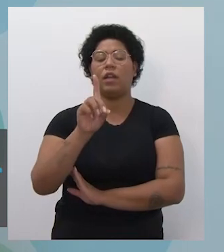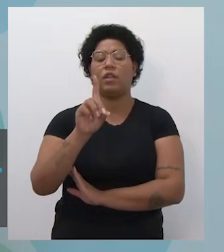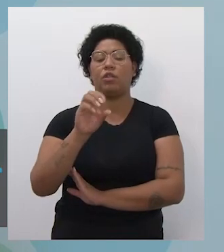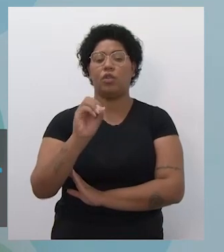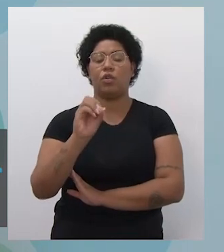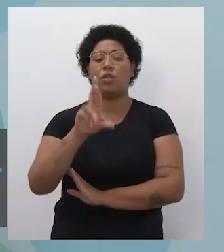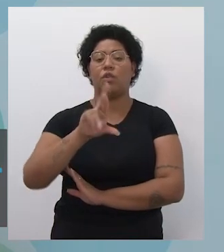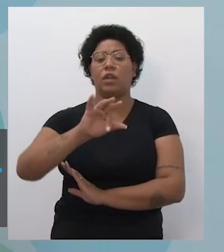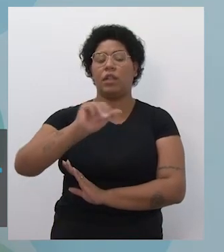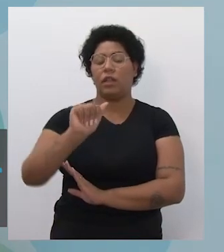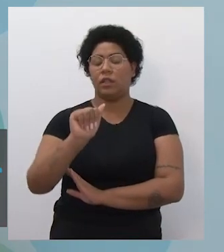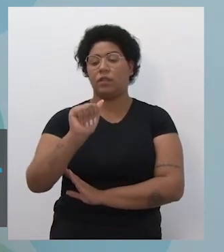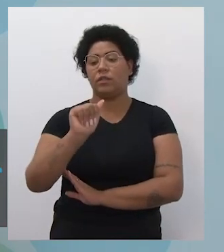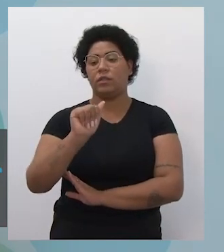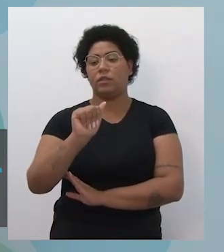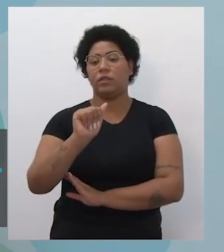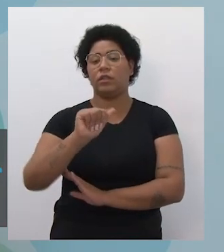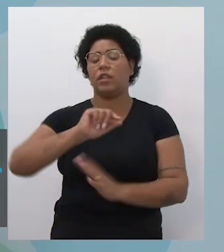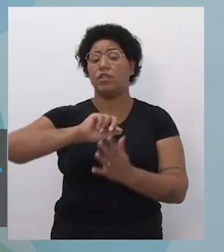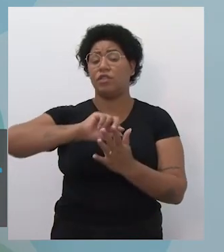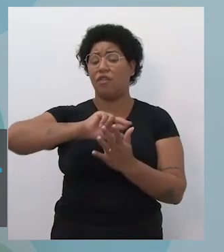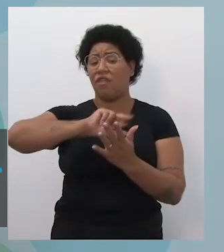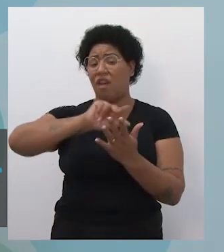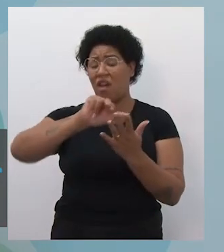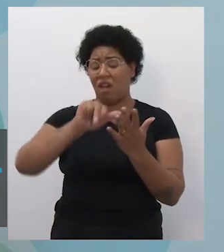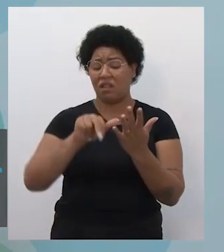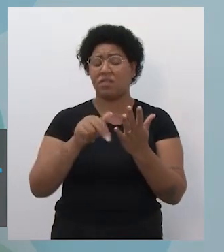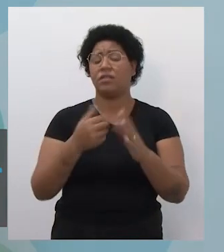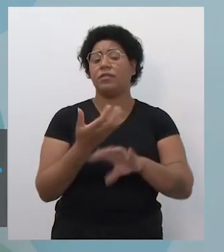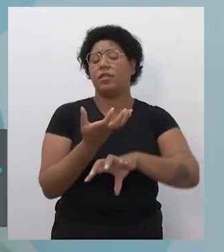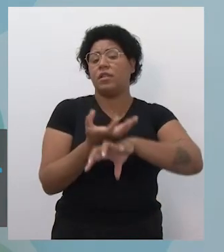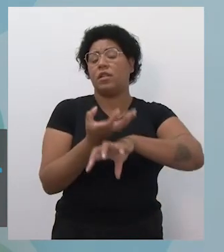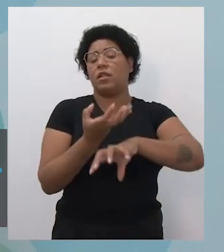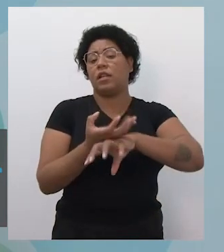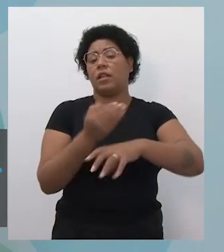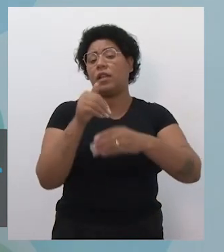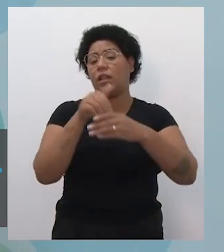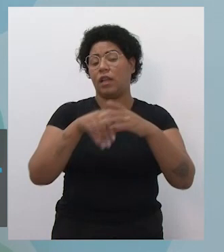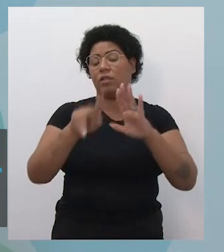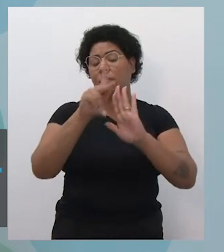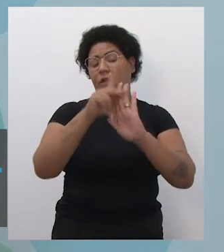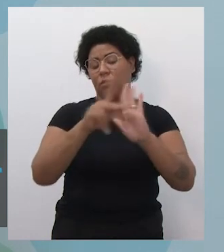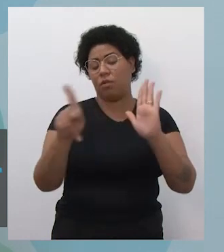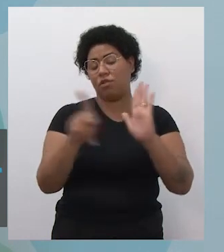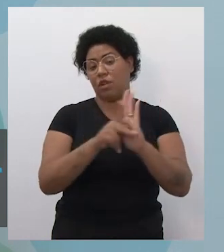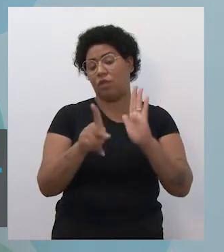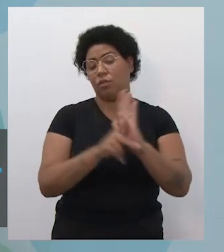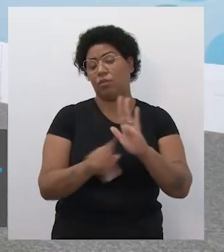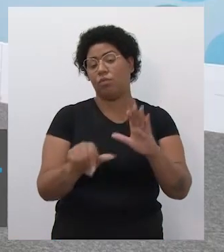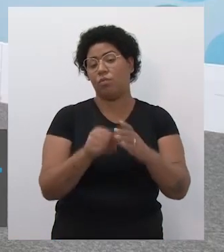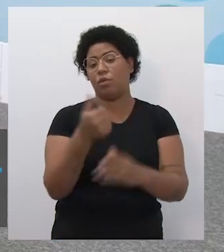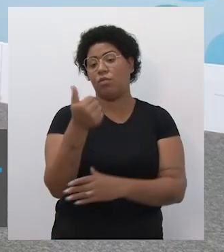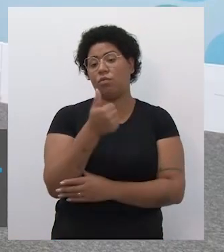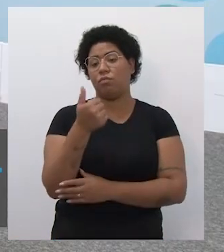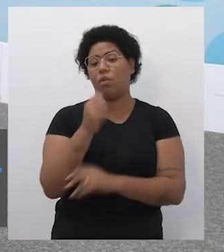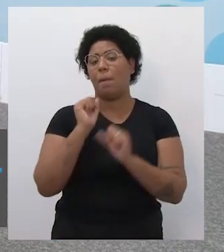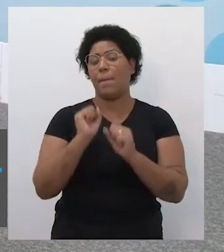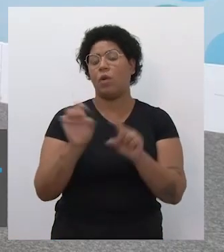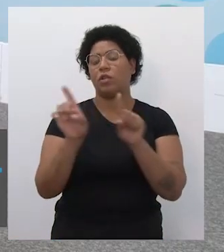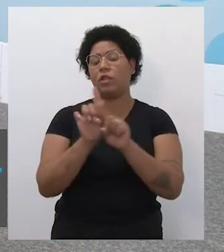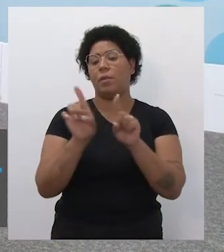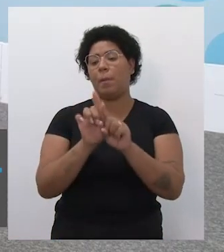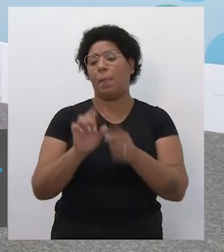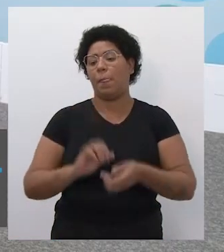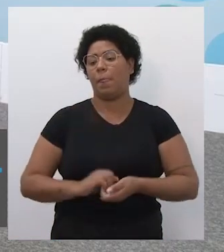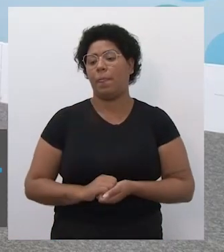ela aparece ali em diversas habilidades que vão envolver esse projeto 1. Falar um pouquinho então, Max, da curadoria?